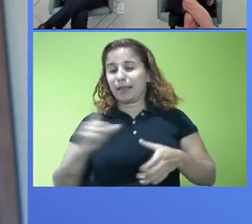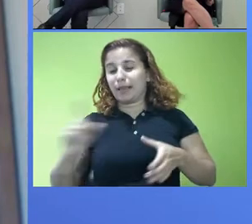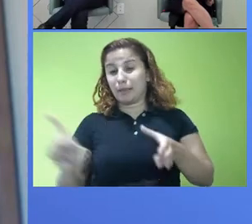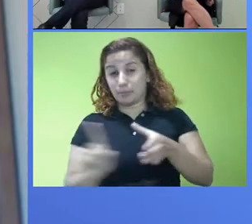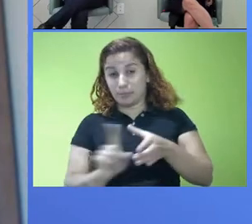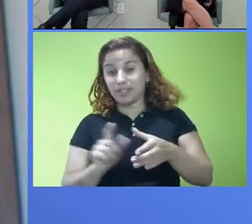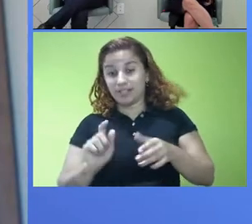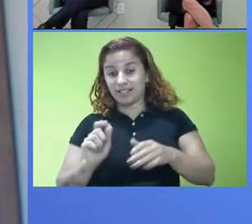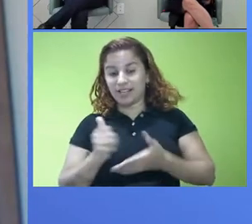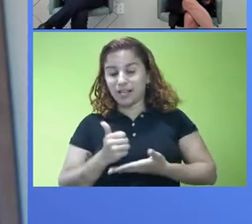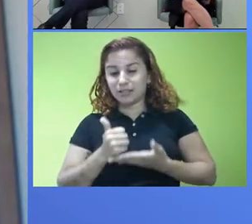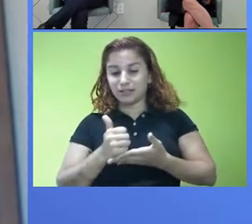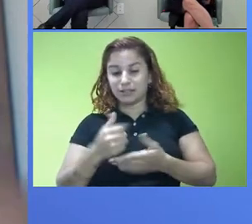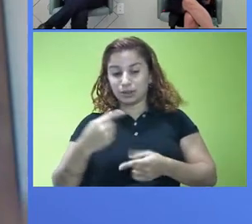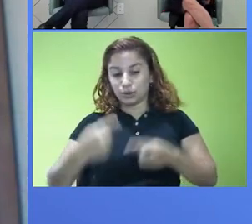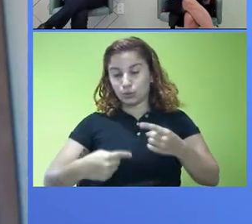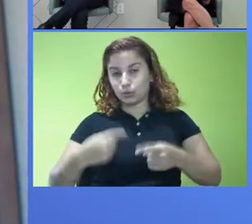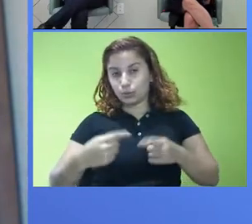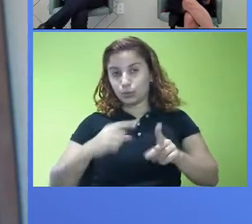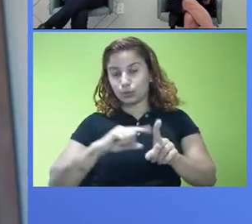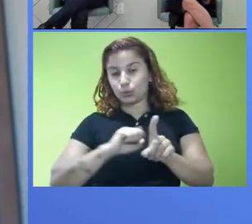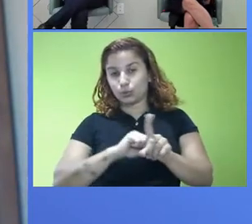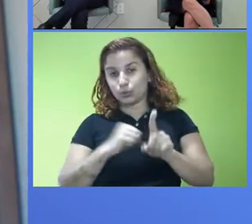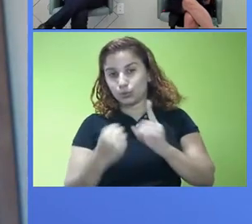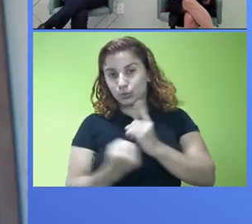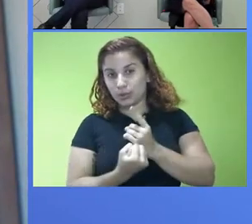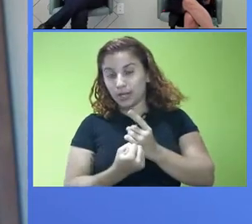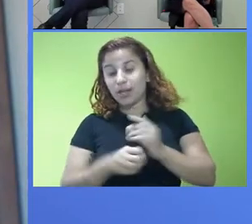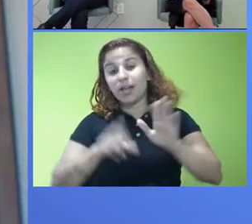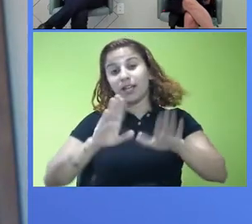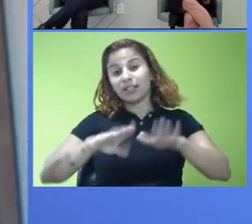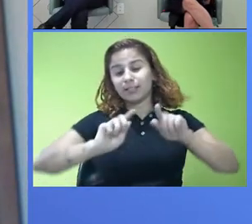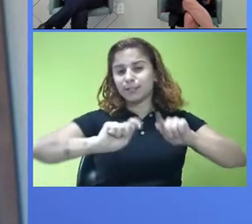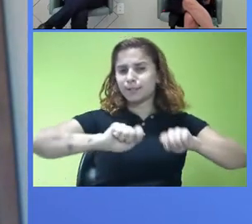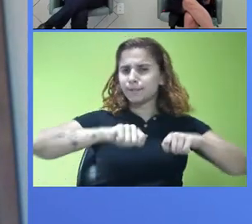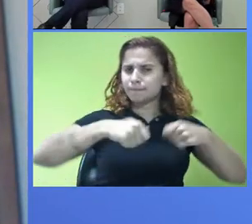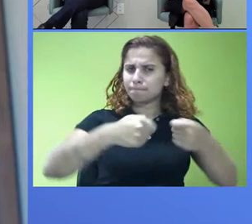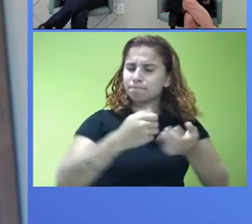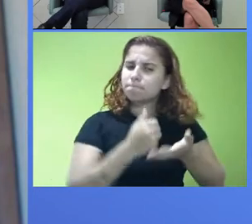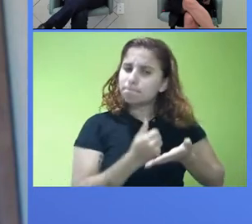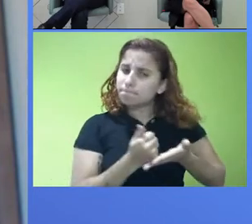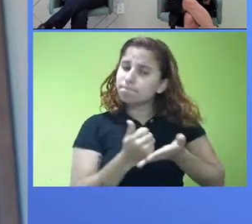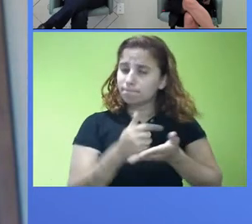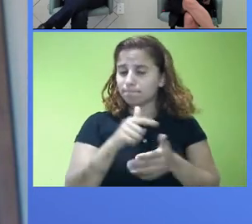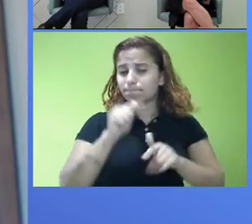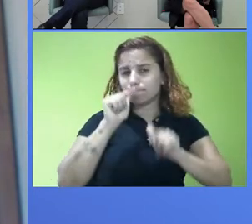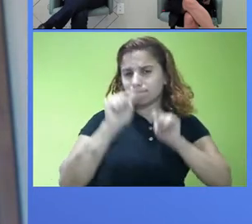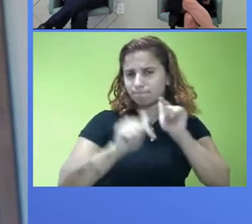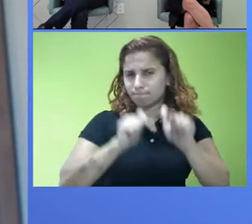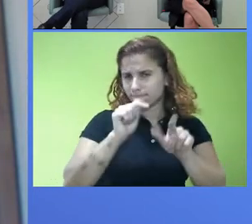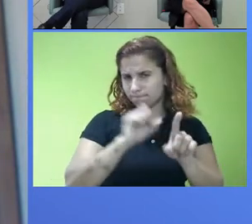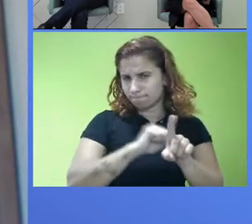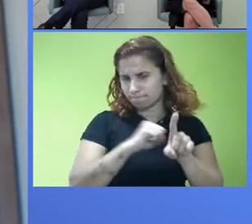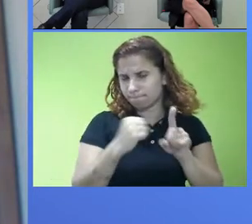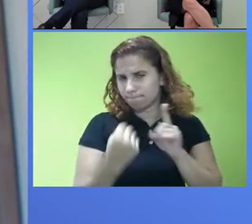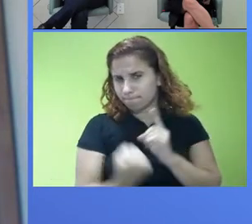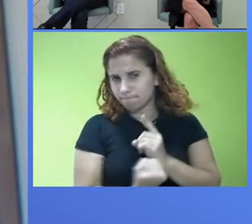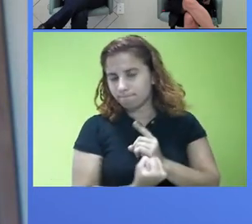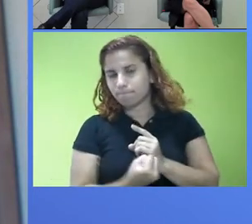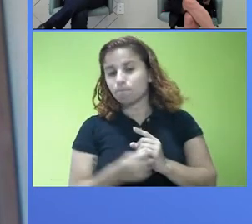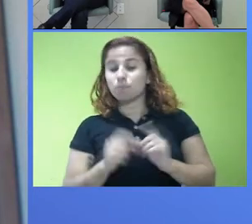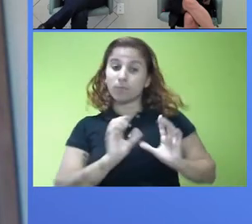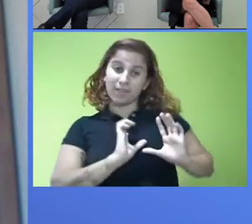ora elas são ofertantes, né, de serviço da assistência social também, como é o caso das APAES em algum